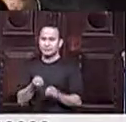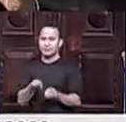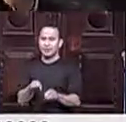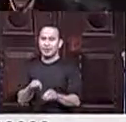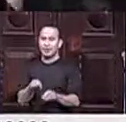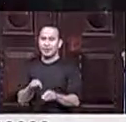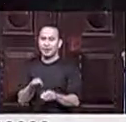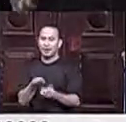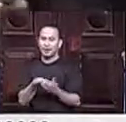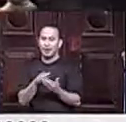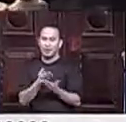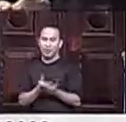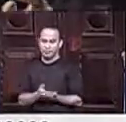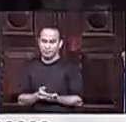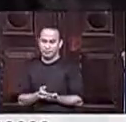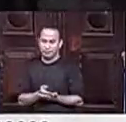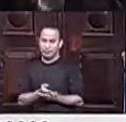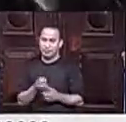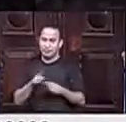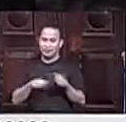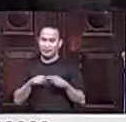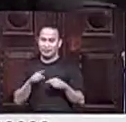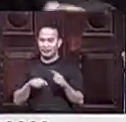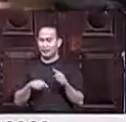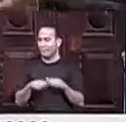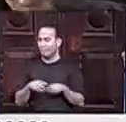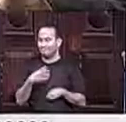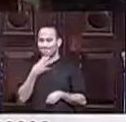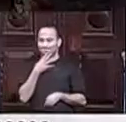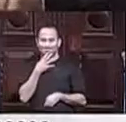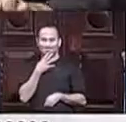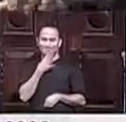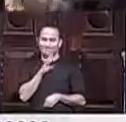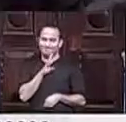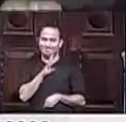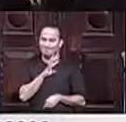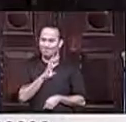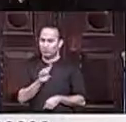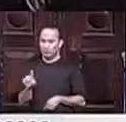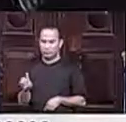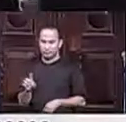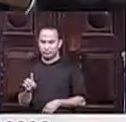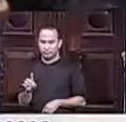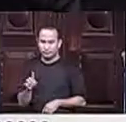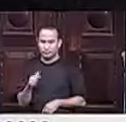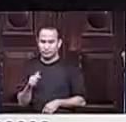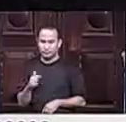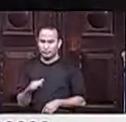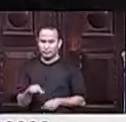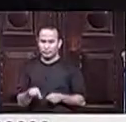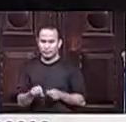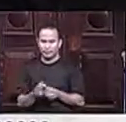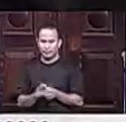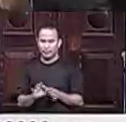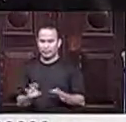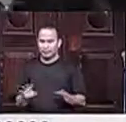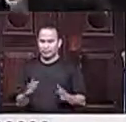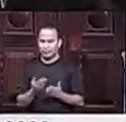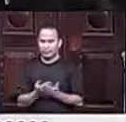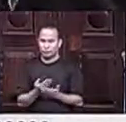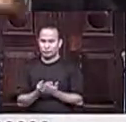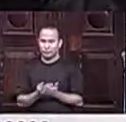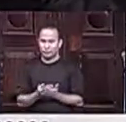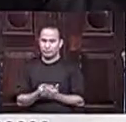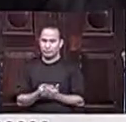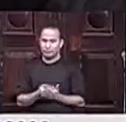de matérias em relação às quais não têm isto é uma